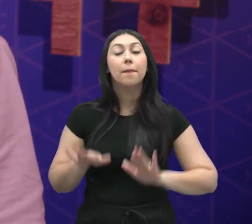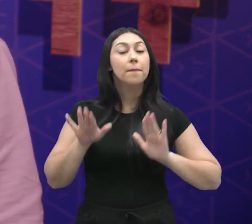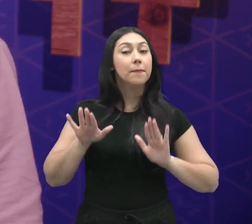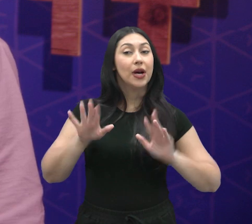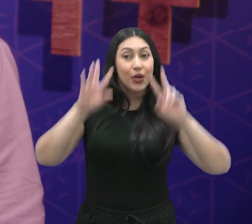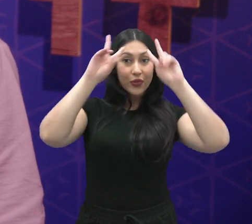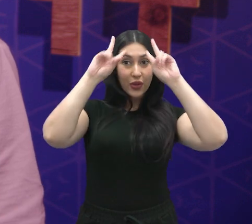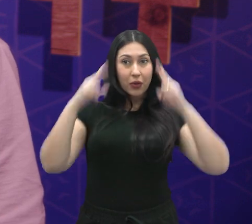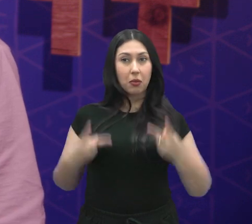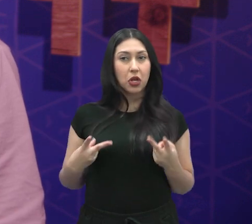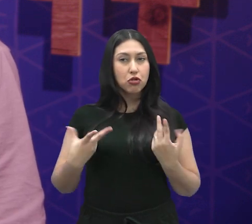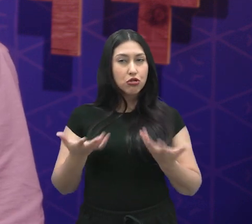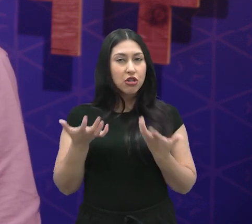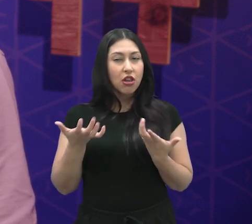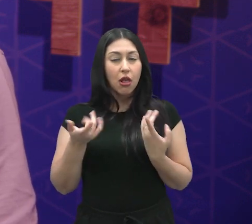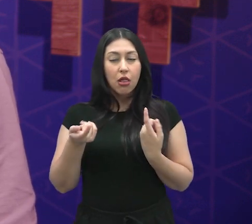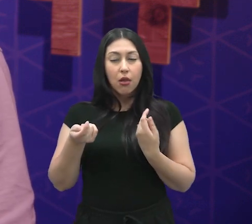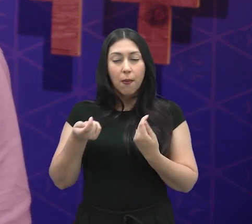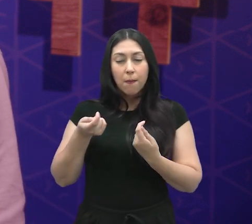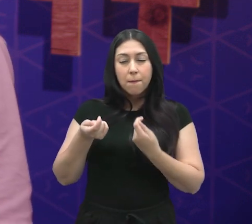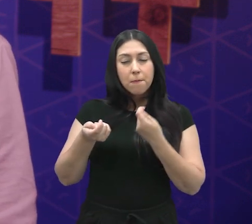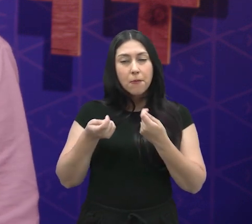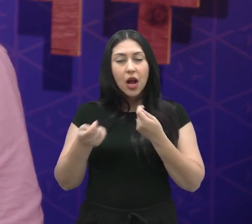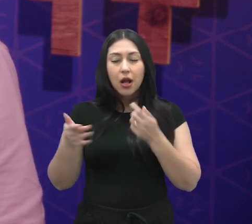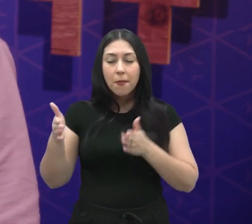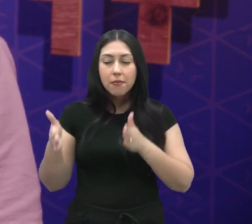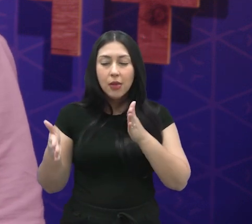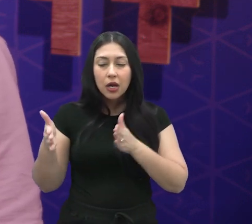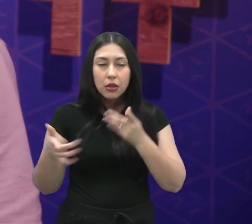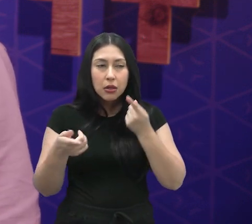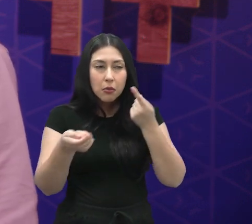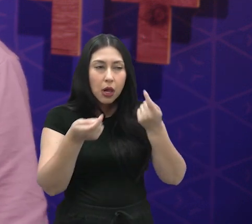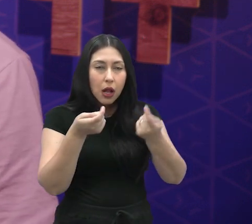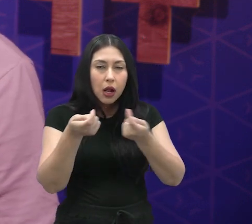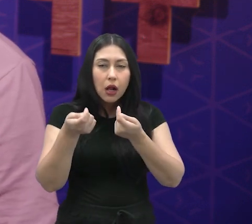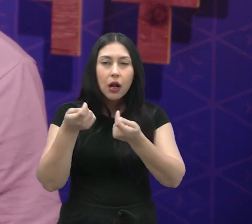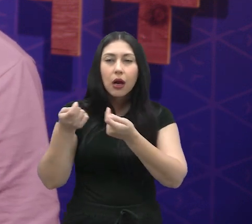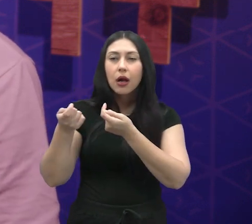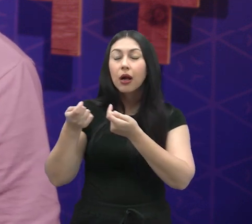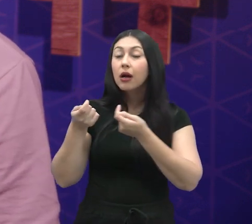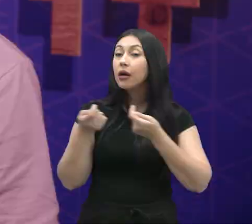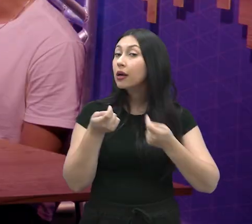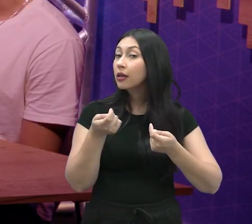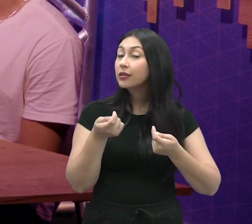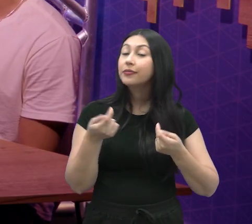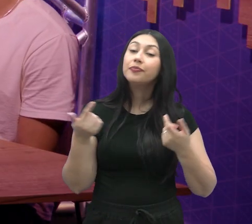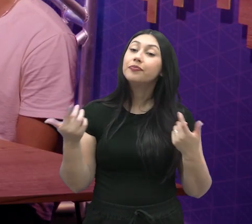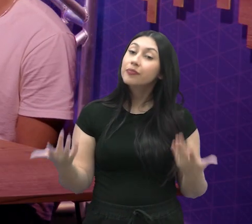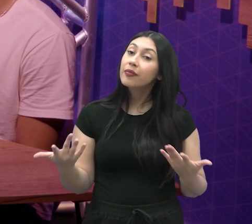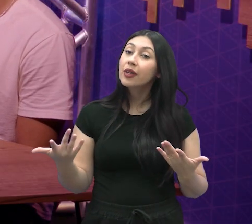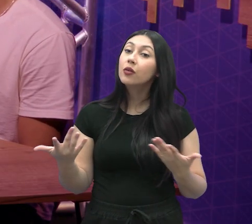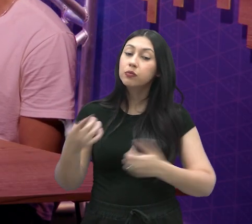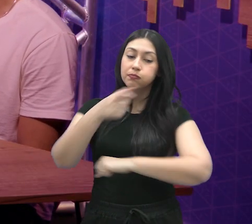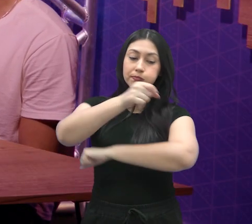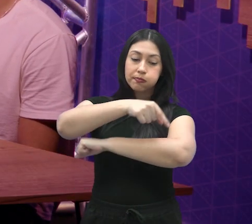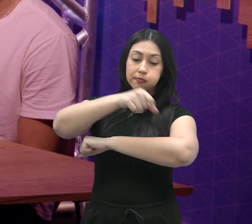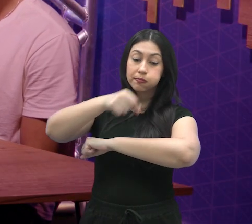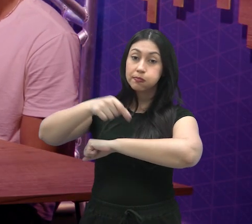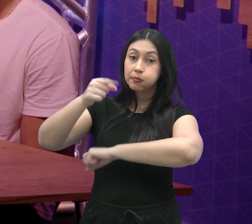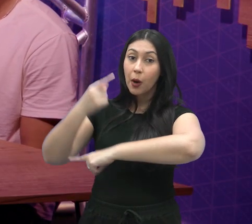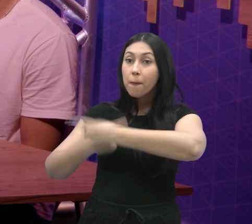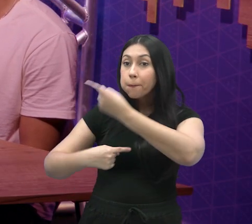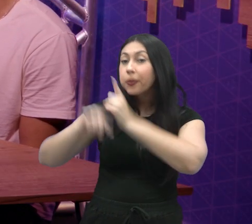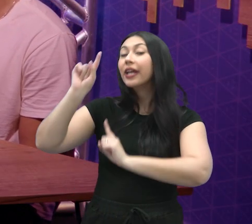Só que daí o ser humano ele decidiu começar a manipular esses padrões que ele já tinha conhecimento, né? Então a